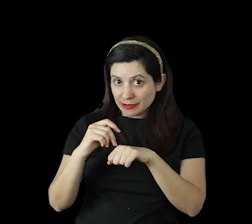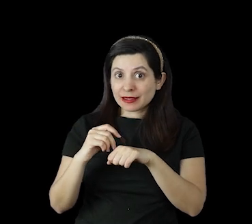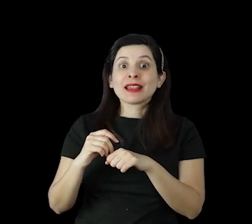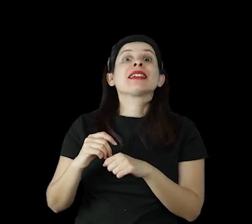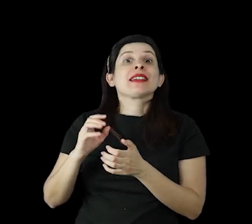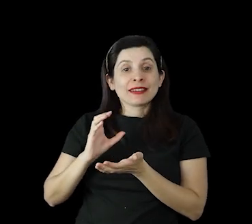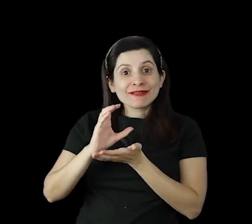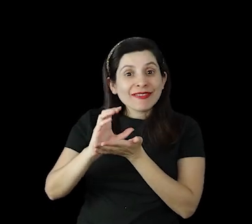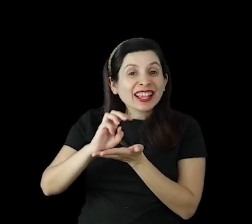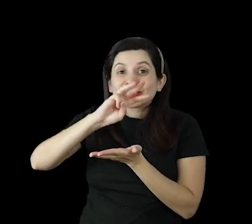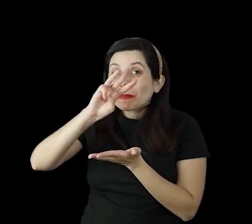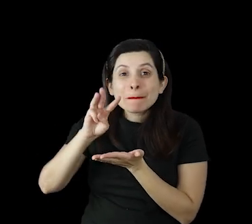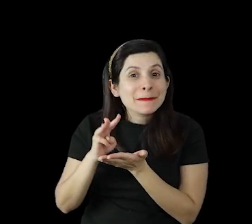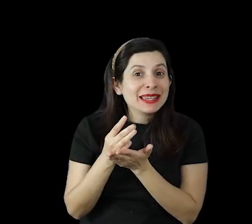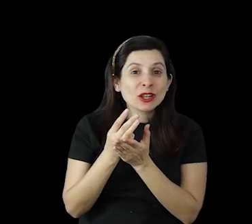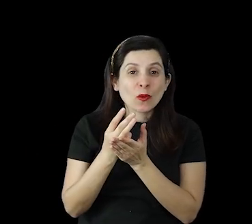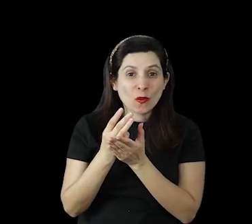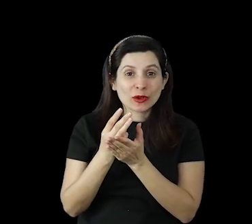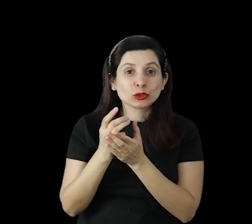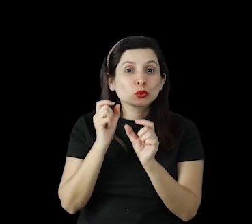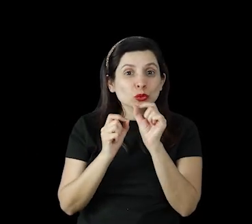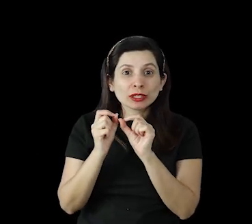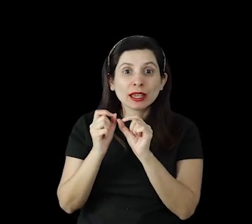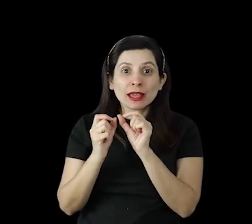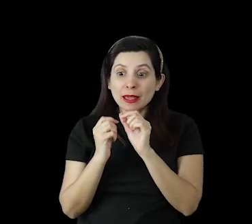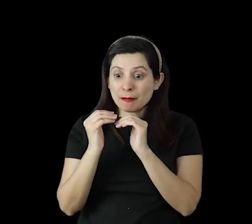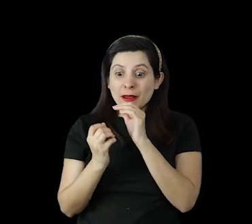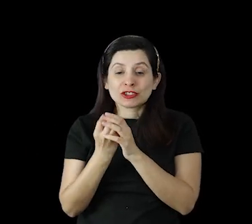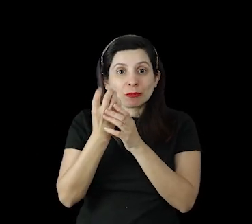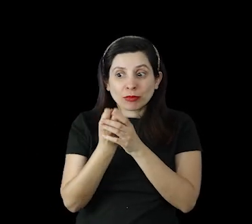milhões em desenvolvimento, porque eles sabem que o roteirista que